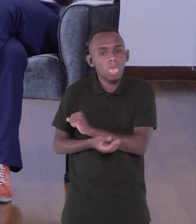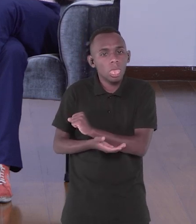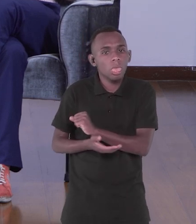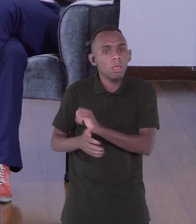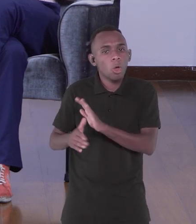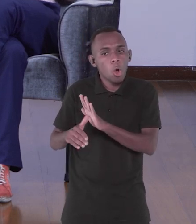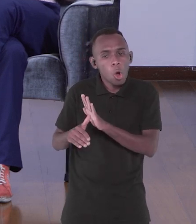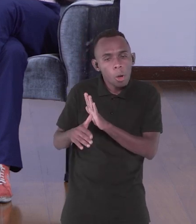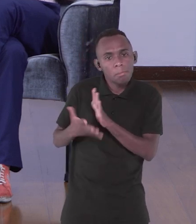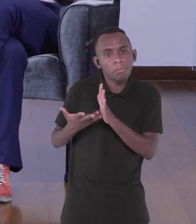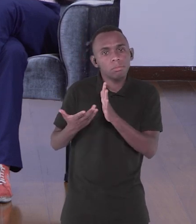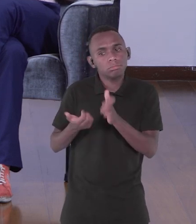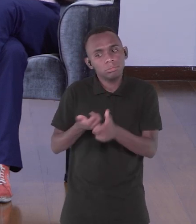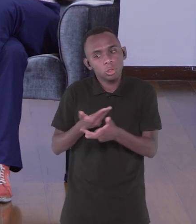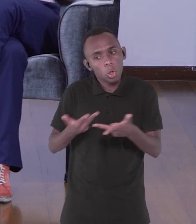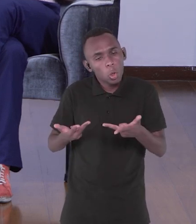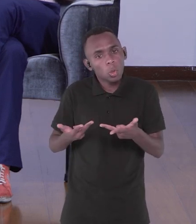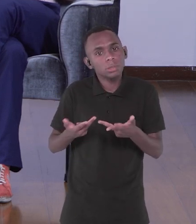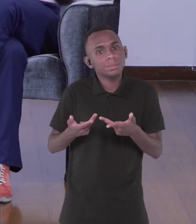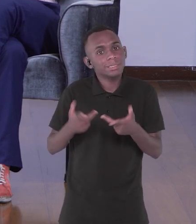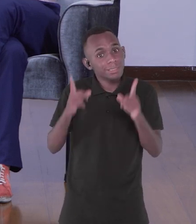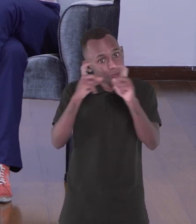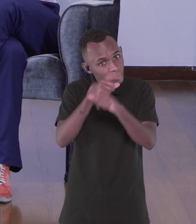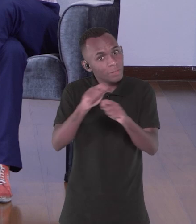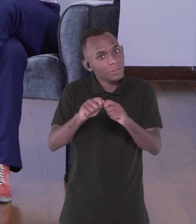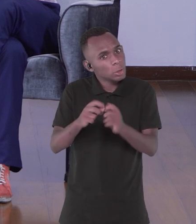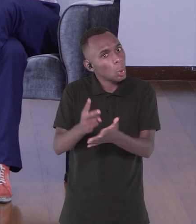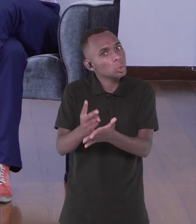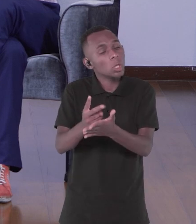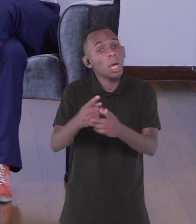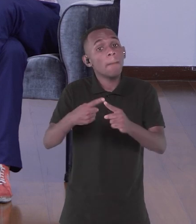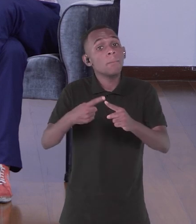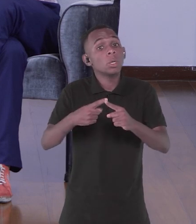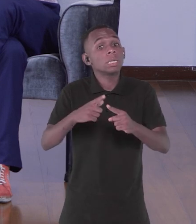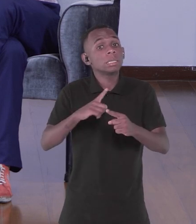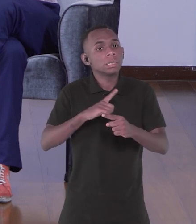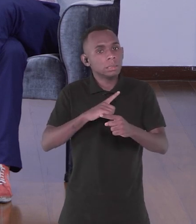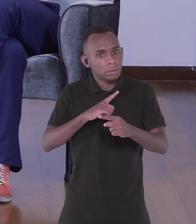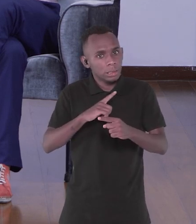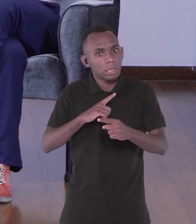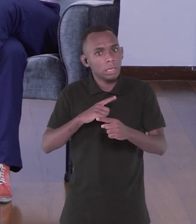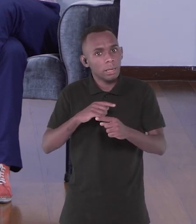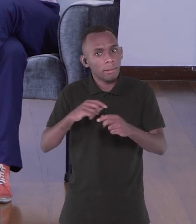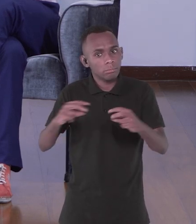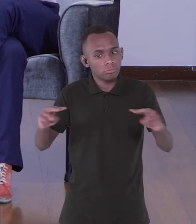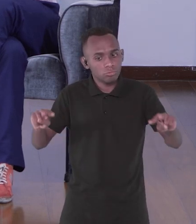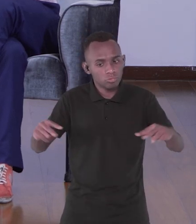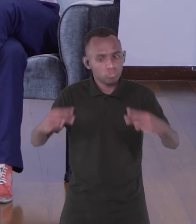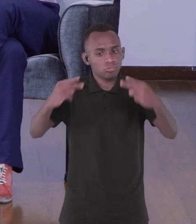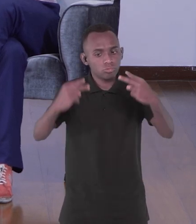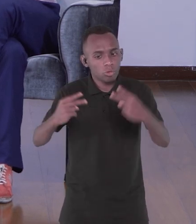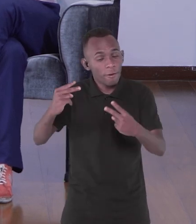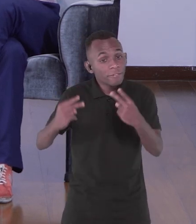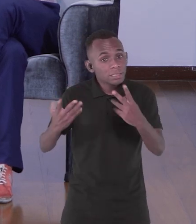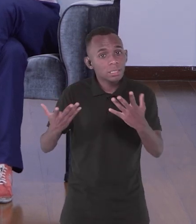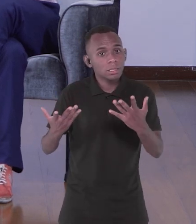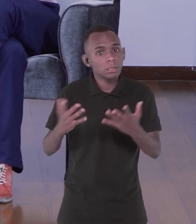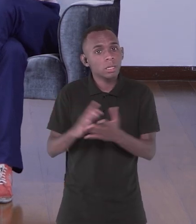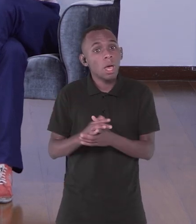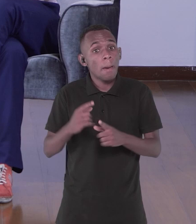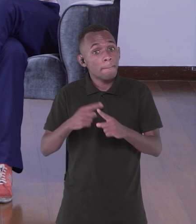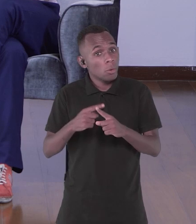sérios problemas de serem realizadas, porque você vai ter mais escrutínio. Então, você não tem, porque